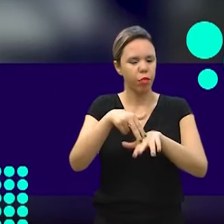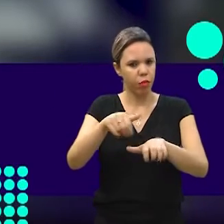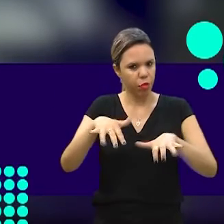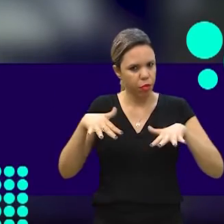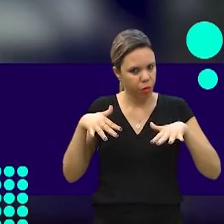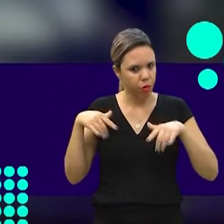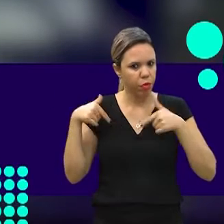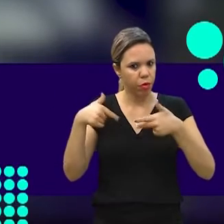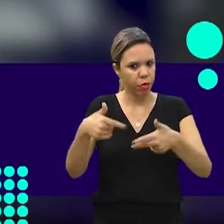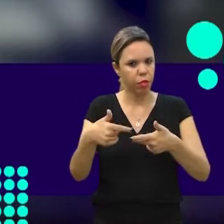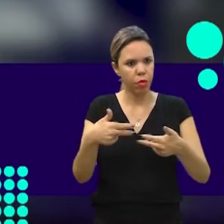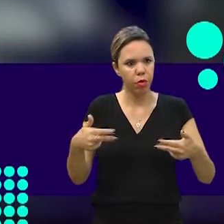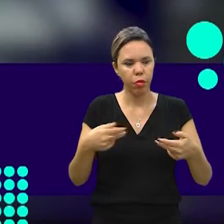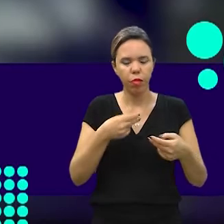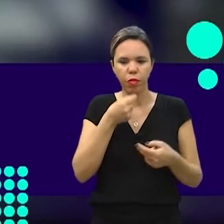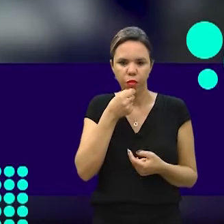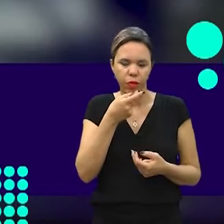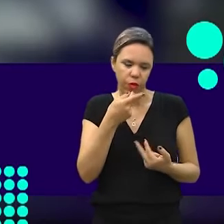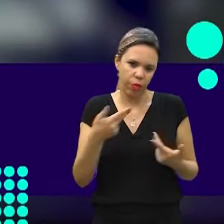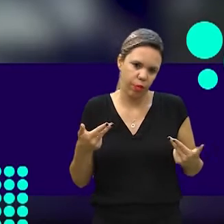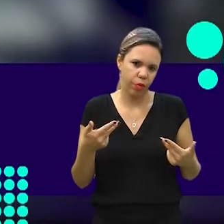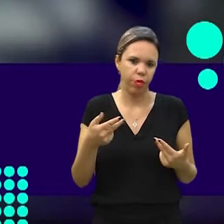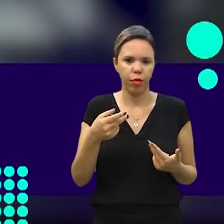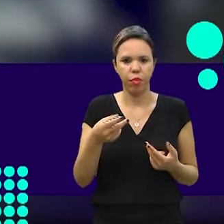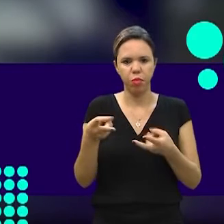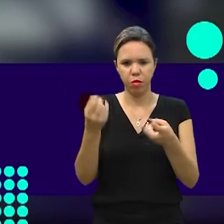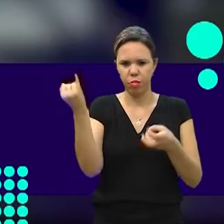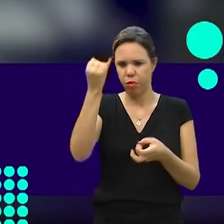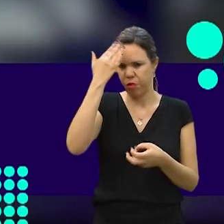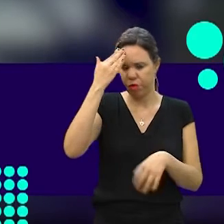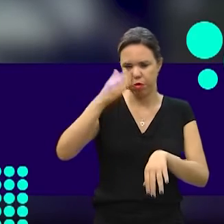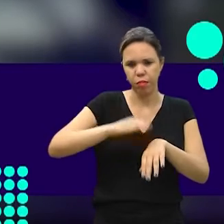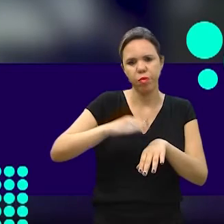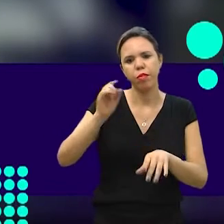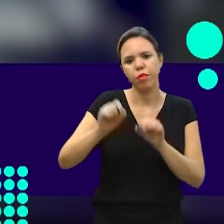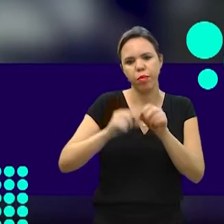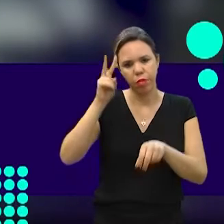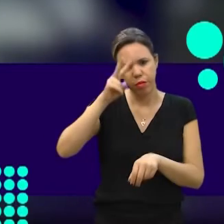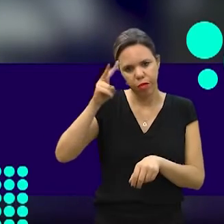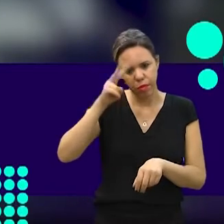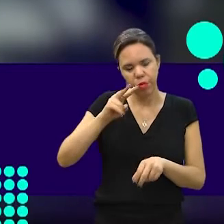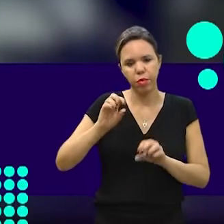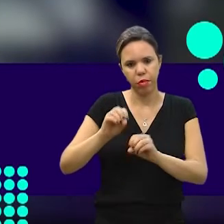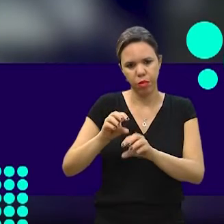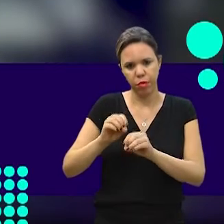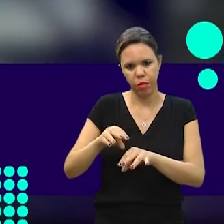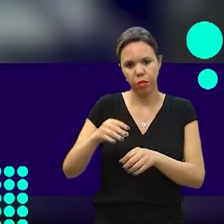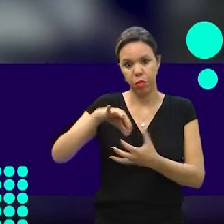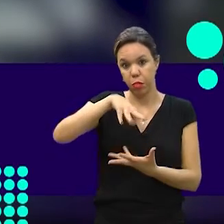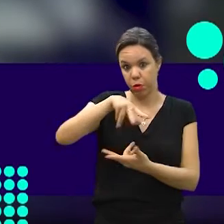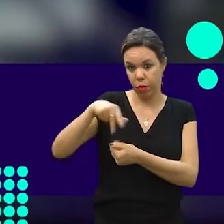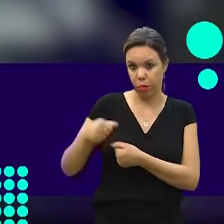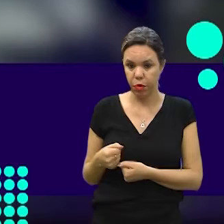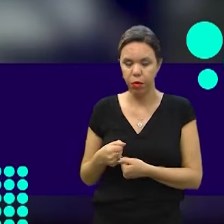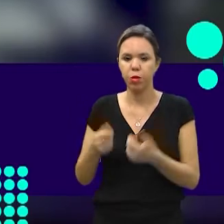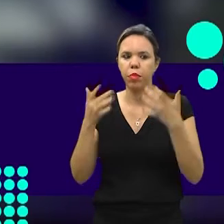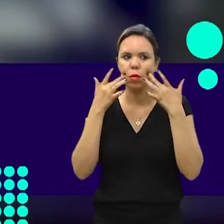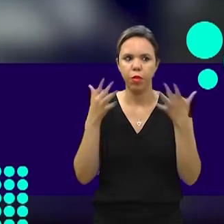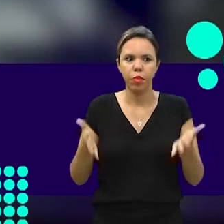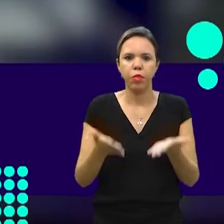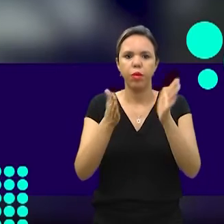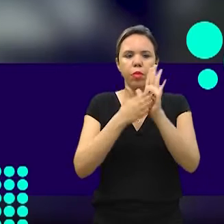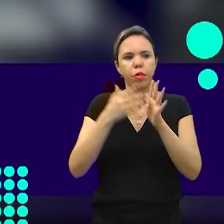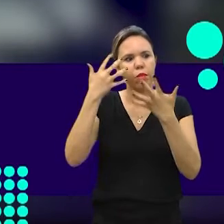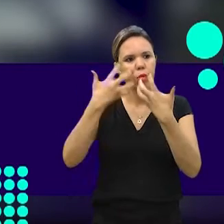derrama no palco a trajetória e os causos de um dos mais notáveis pensadores da história da educação mundial.